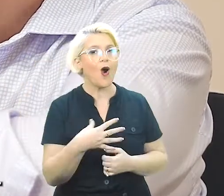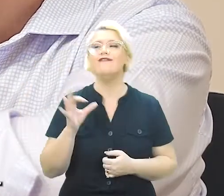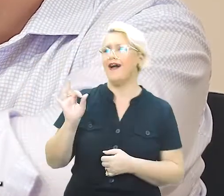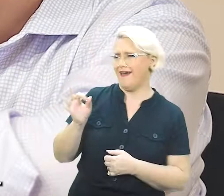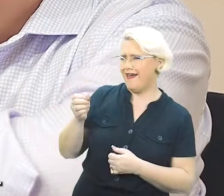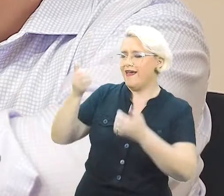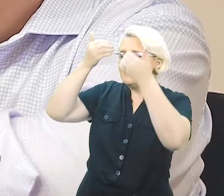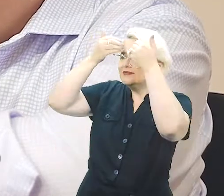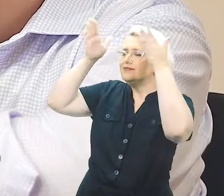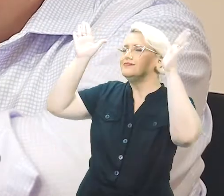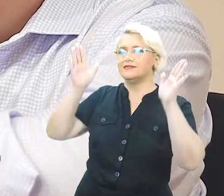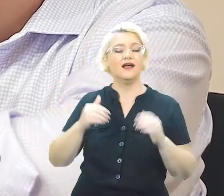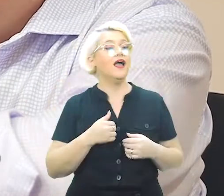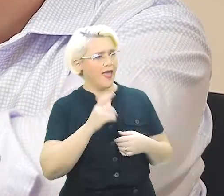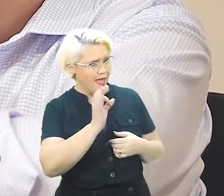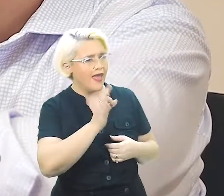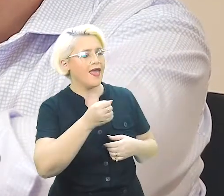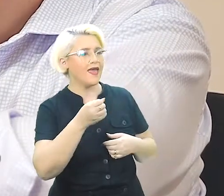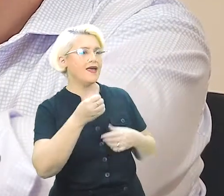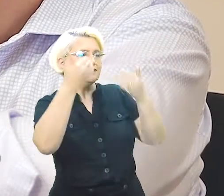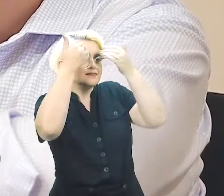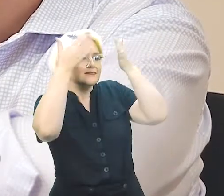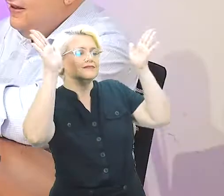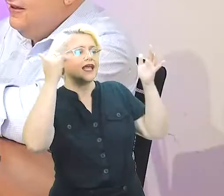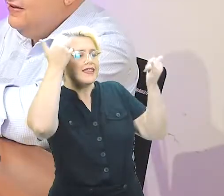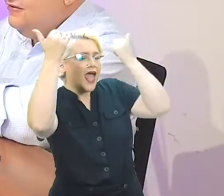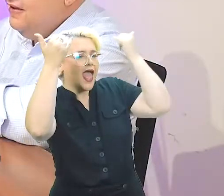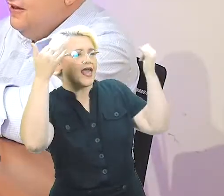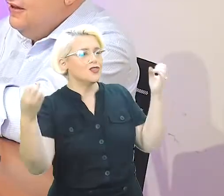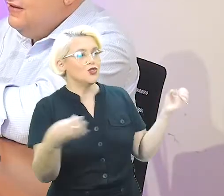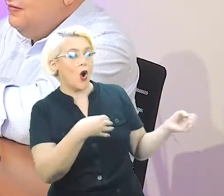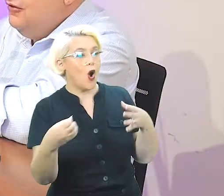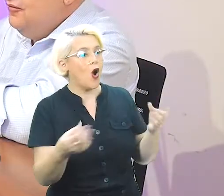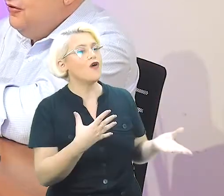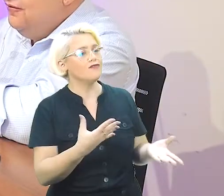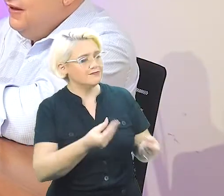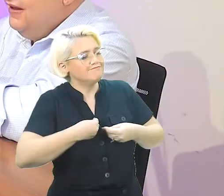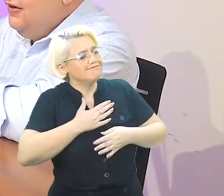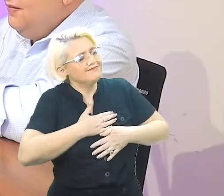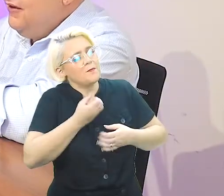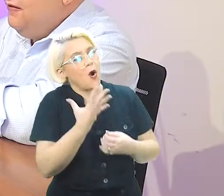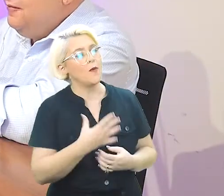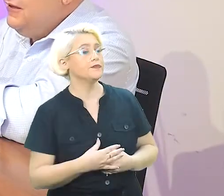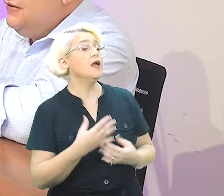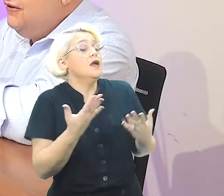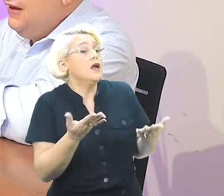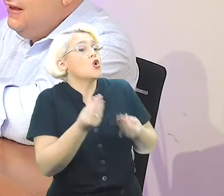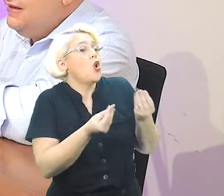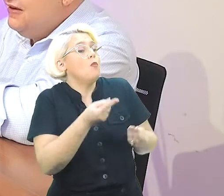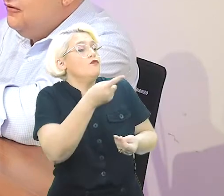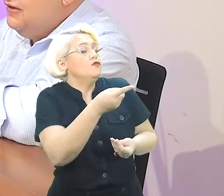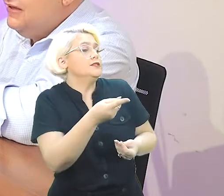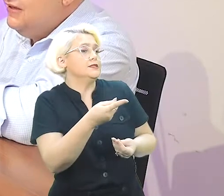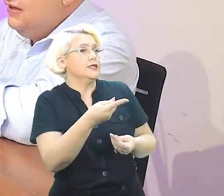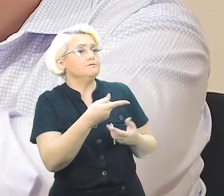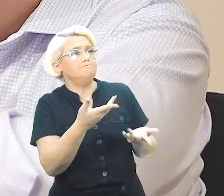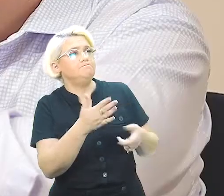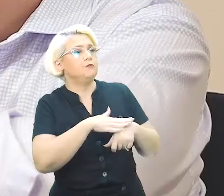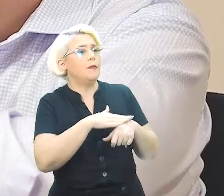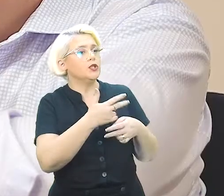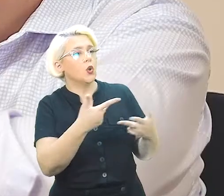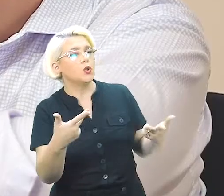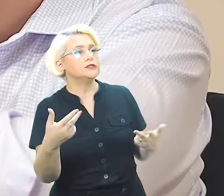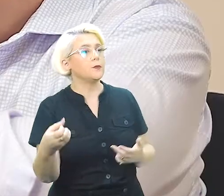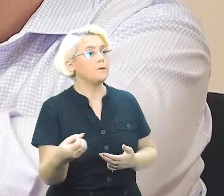uma arejada, a palavra é essa, uma arejada nas ideias, né? Isso é muito bom. E como é que foi para a senhora essa coisa, assim,